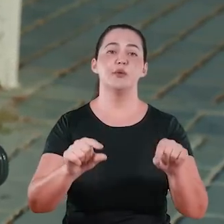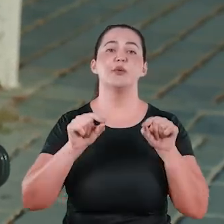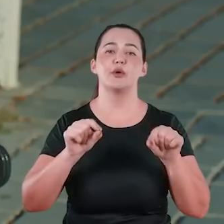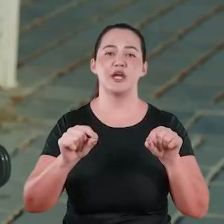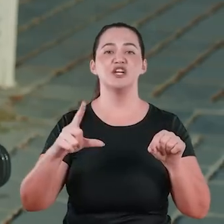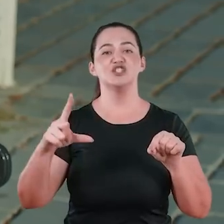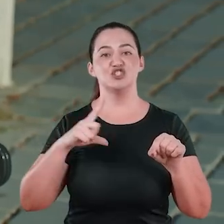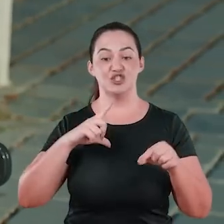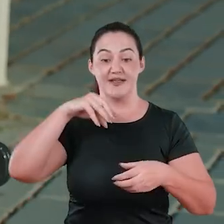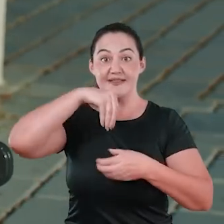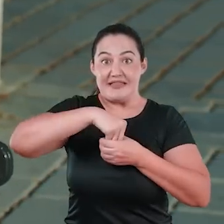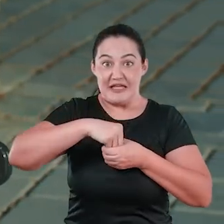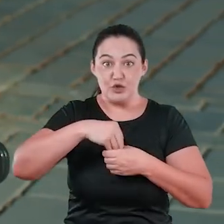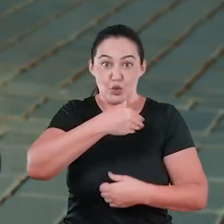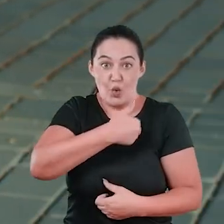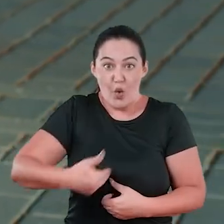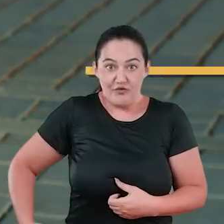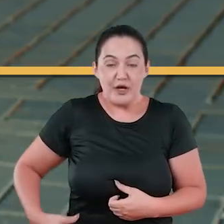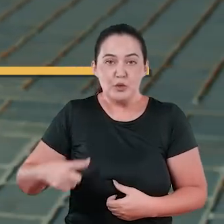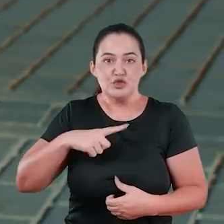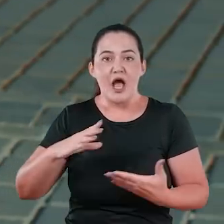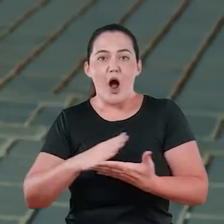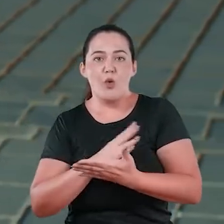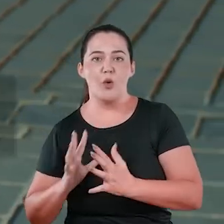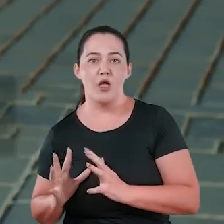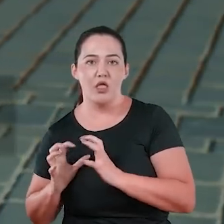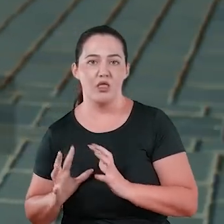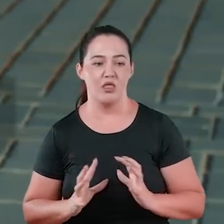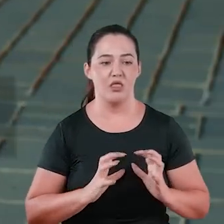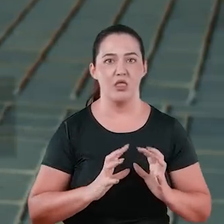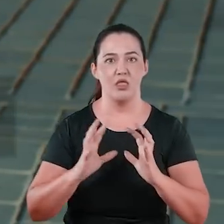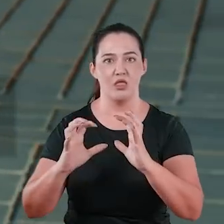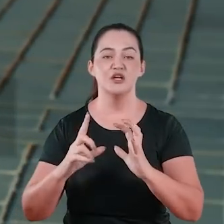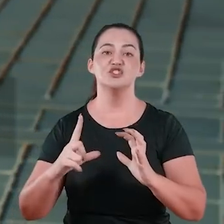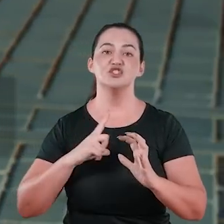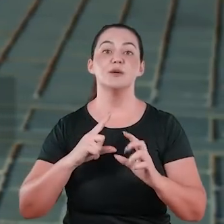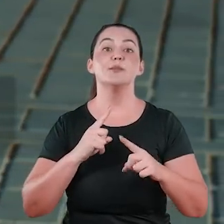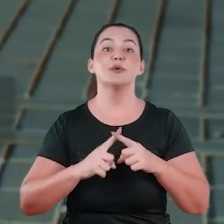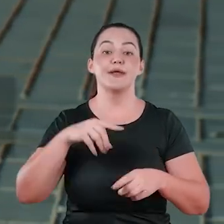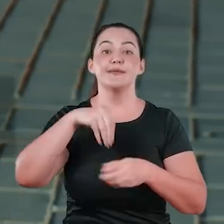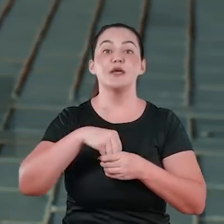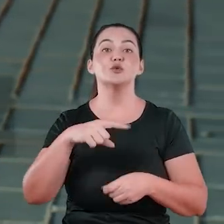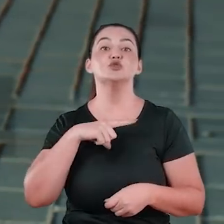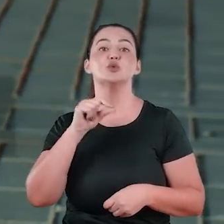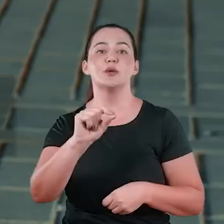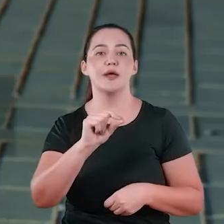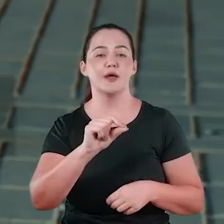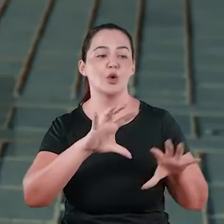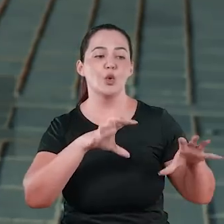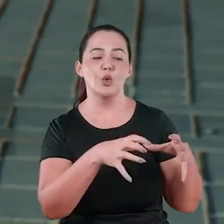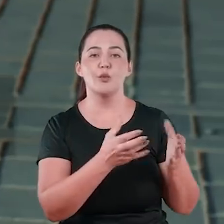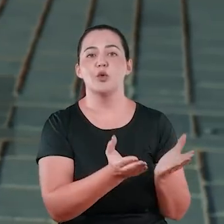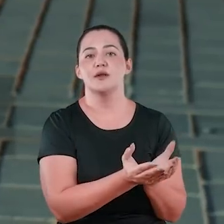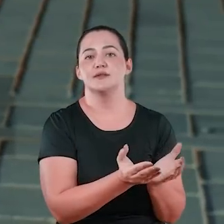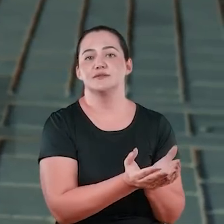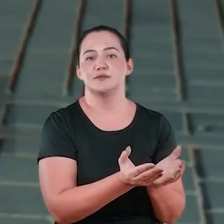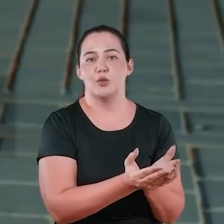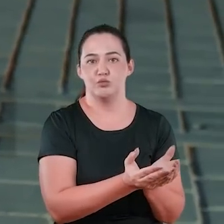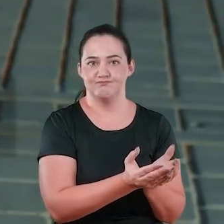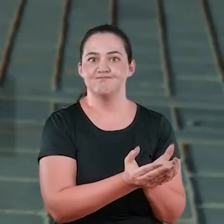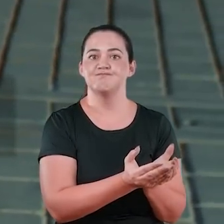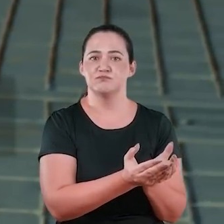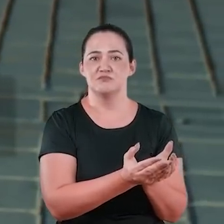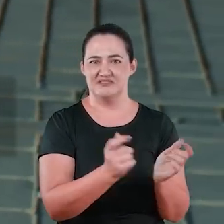contra divisões internas, porque você tinha um movimento que crescia muito, chamado cristianismo. Você não